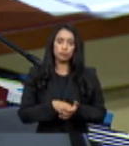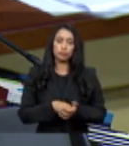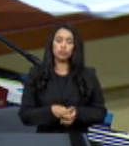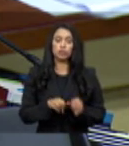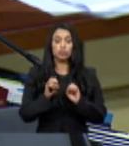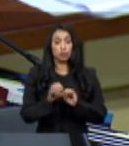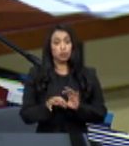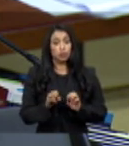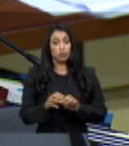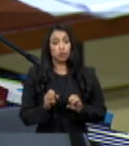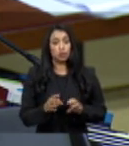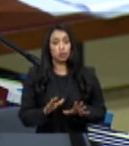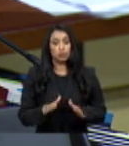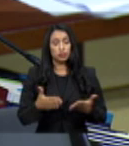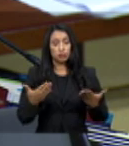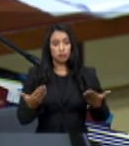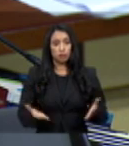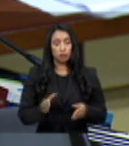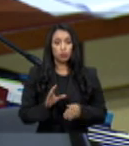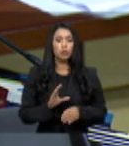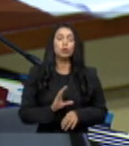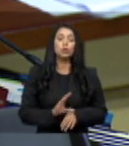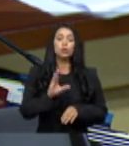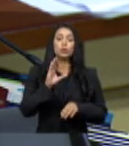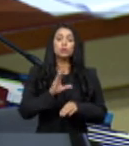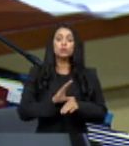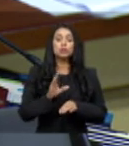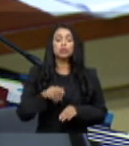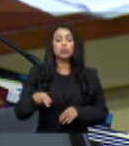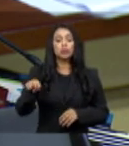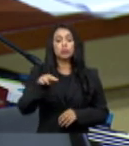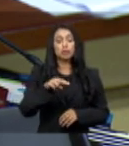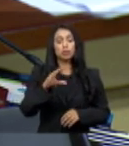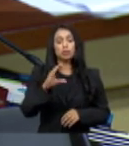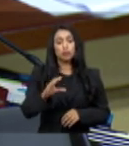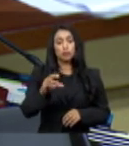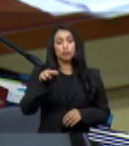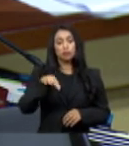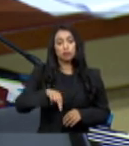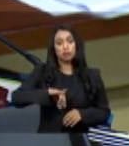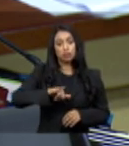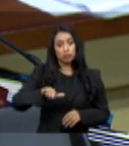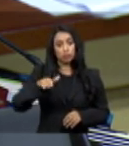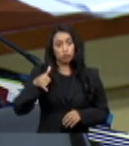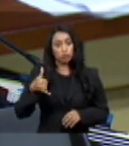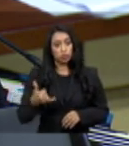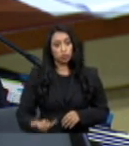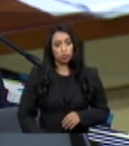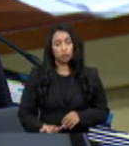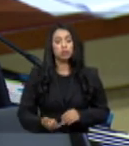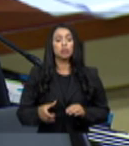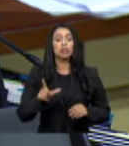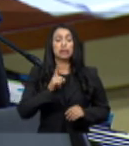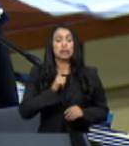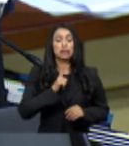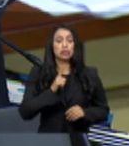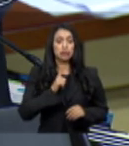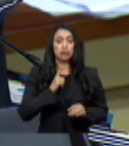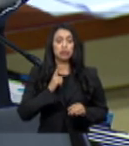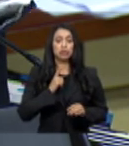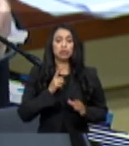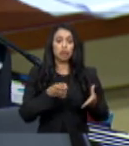educativo portanto o conselho nacional de justiça que inclusive tem um departamento